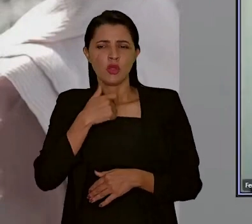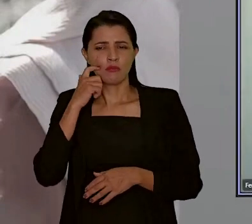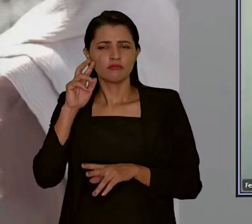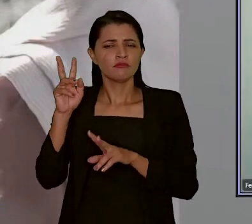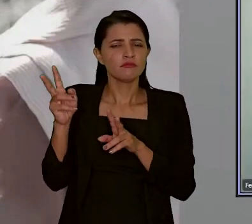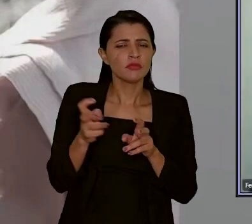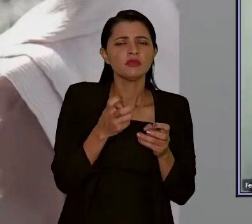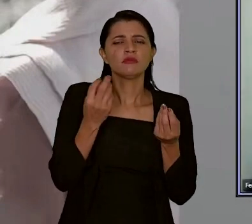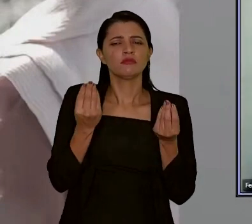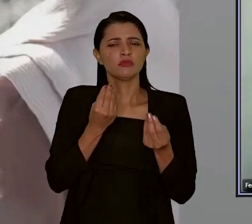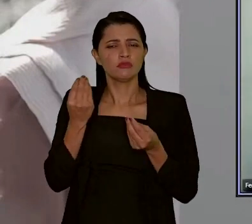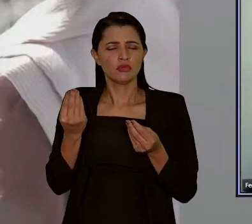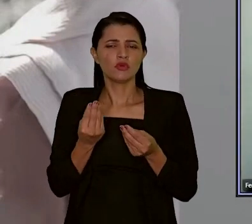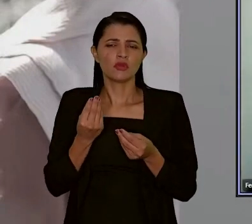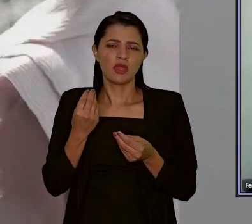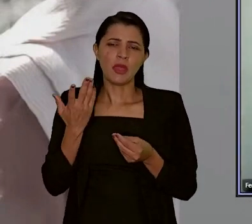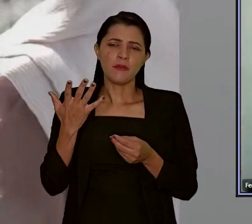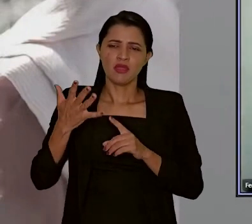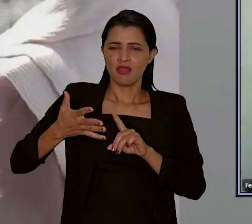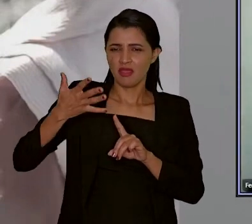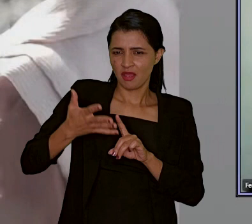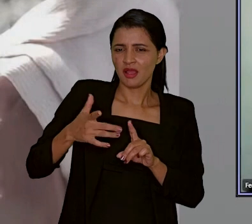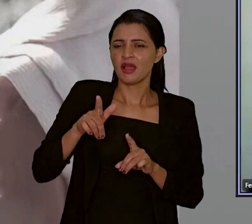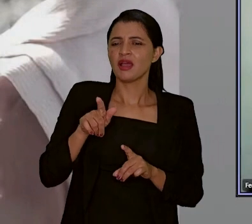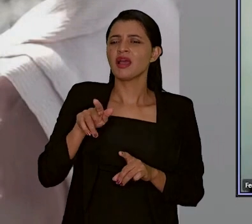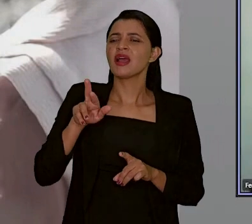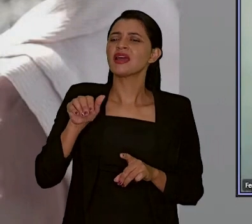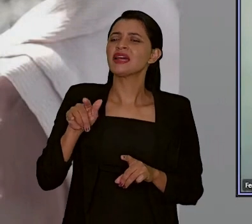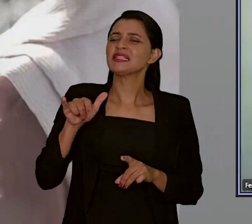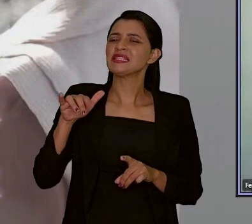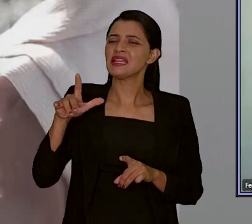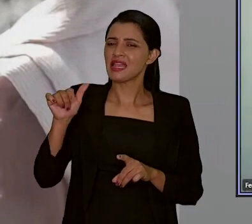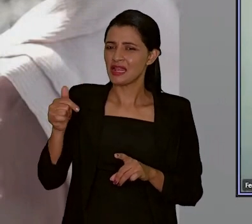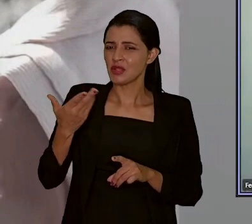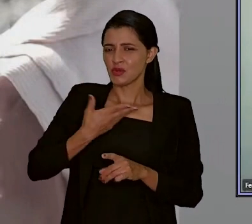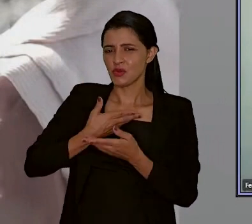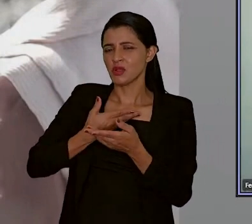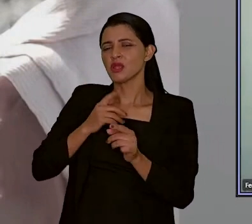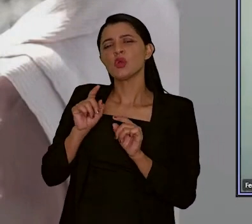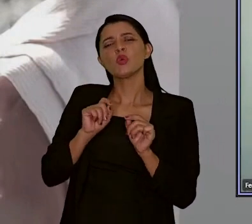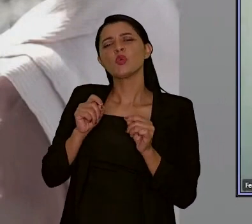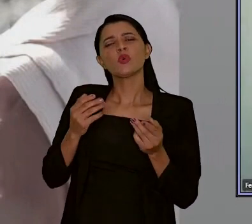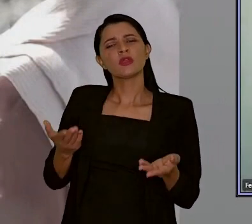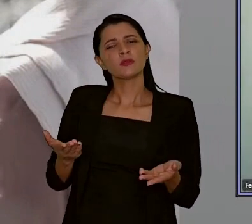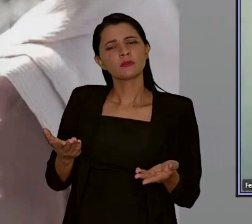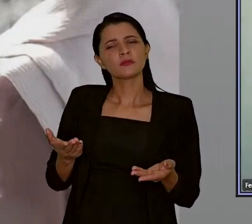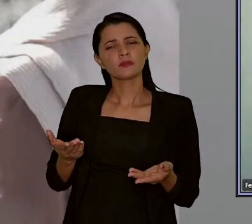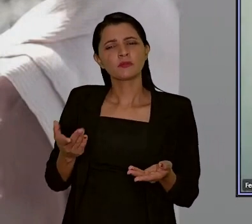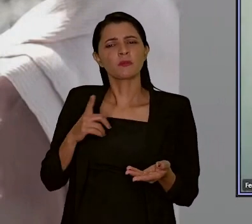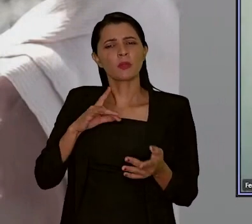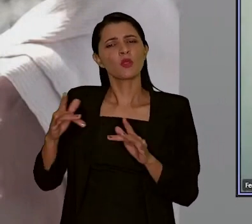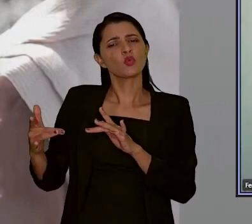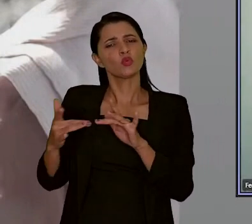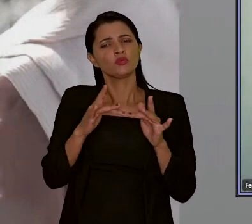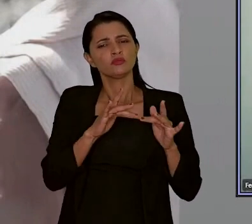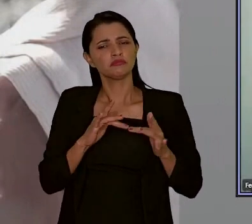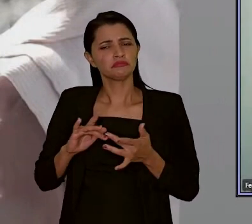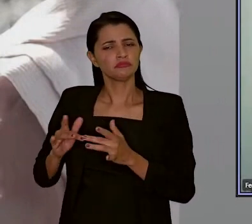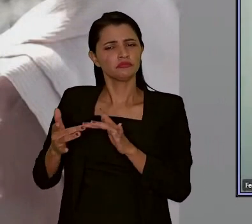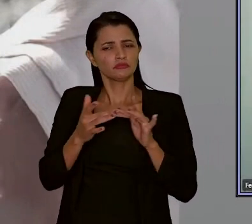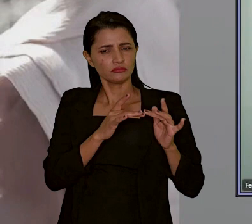da Graciela, da nossa colega, os contatos com os juízes na Argentina são